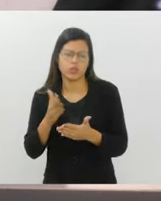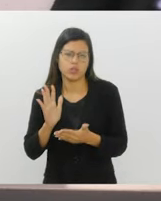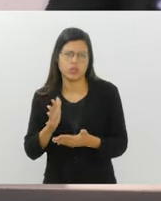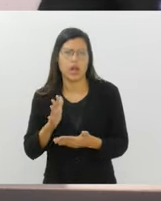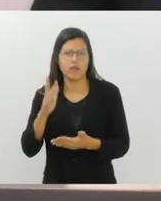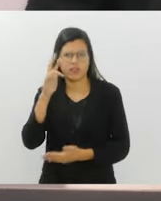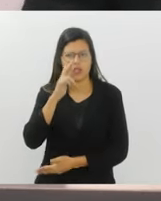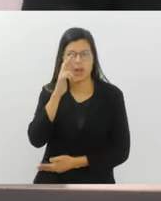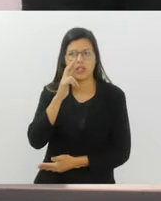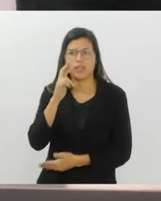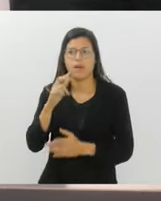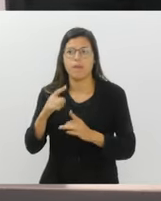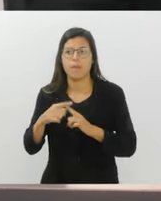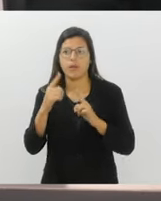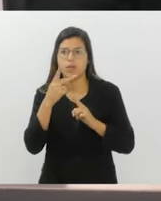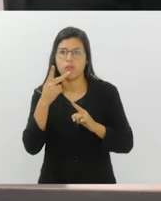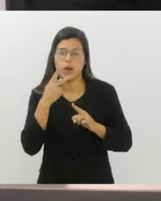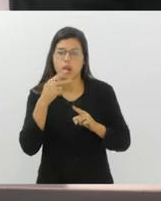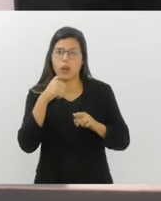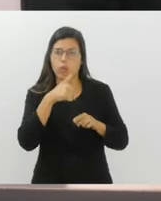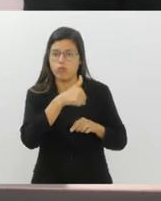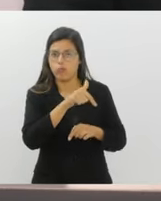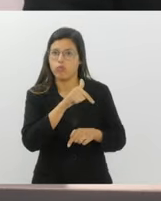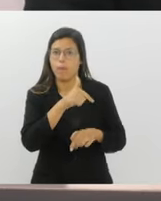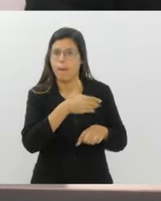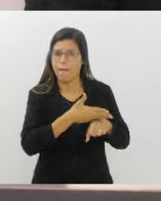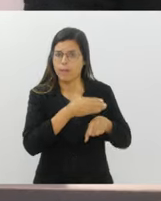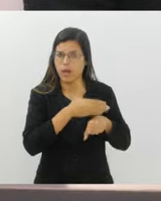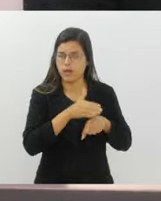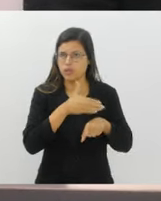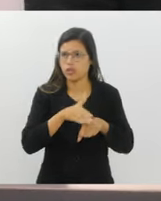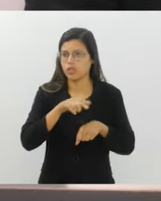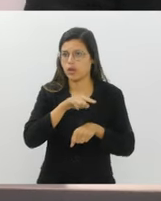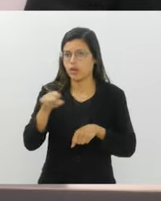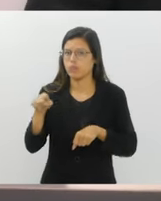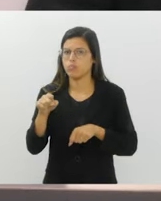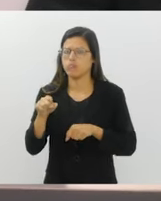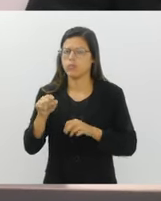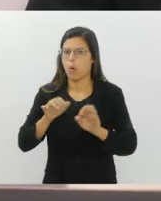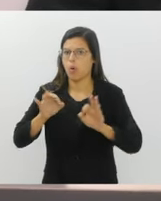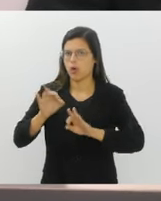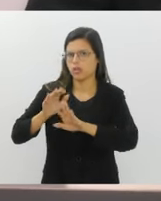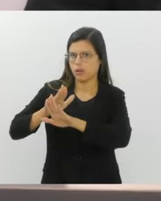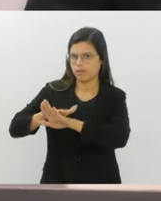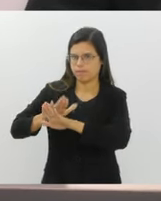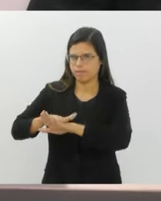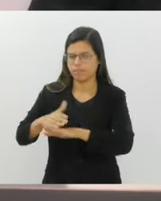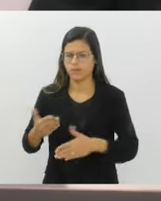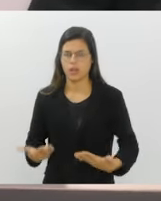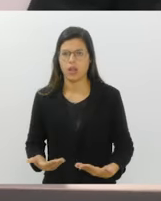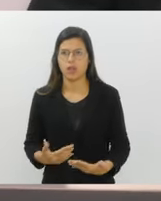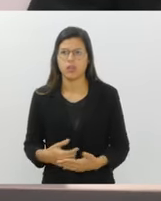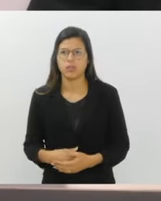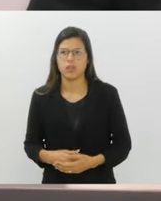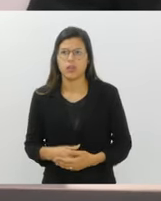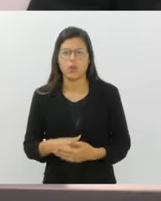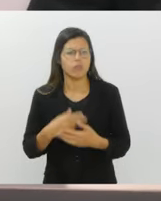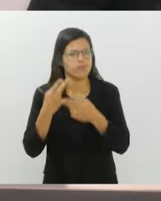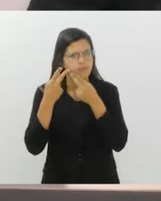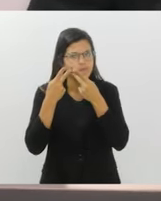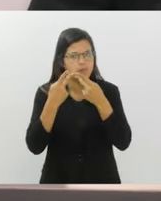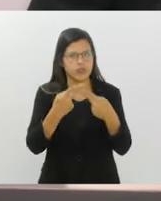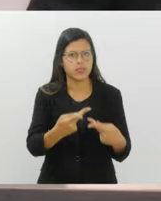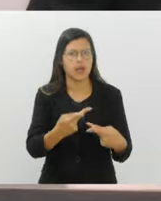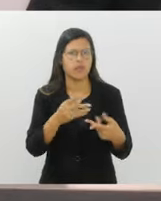campo e vocês seguram a onda aqui atrás. Comecei a visitar as estações, ver que faltava